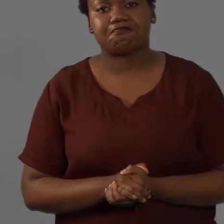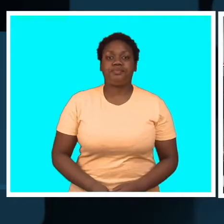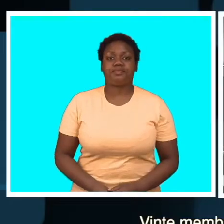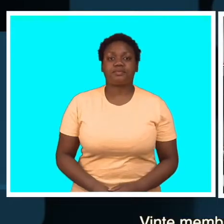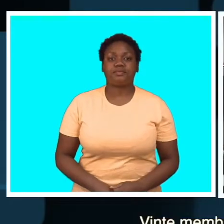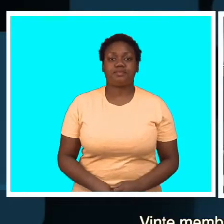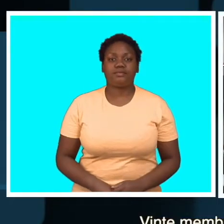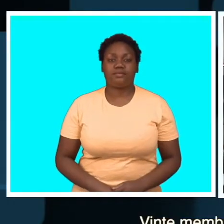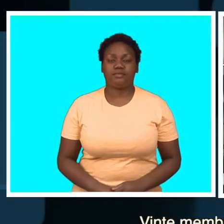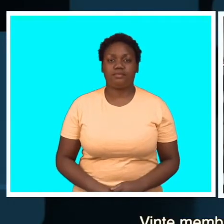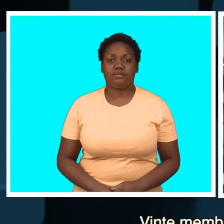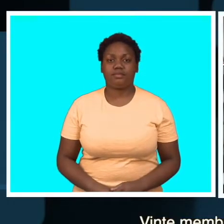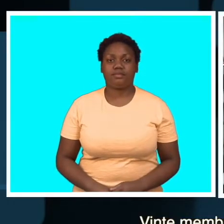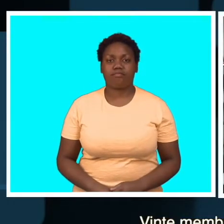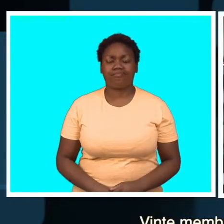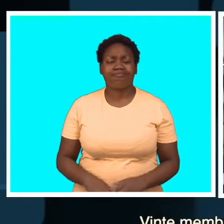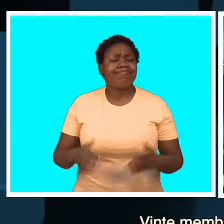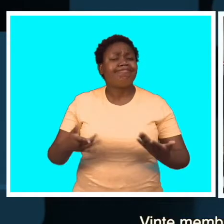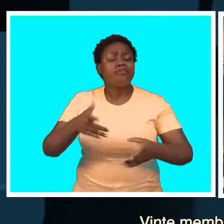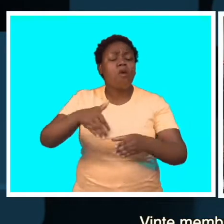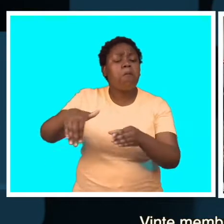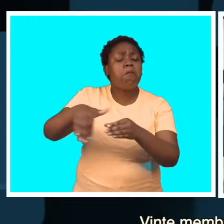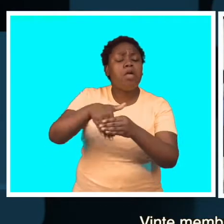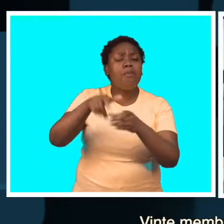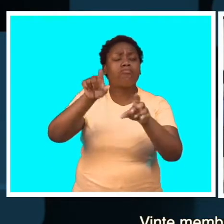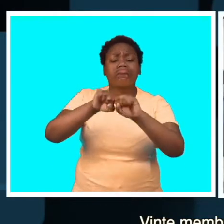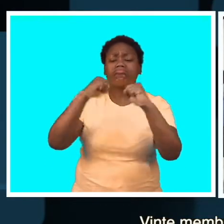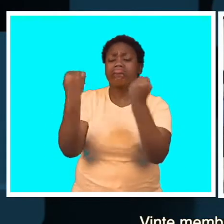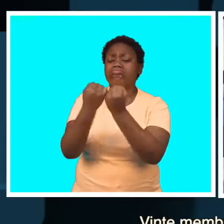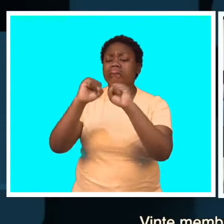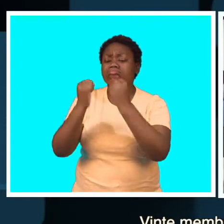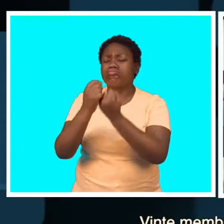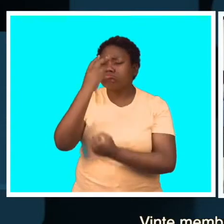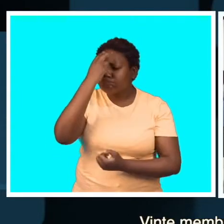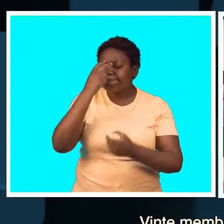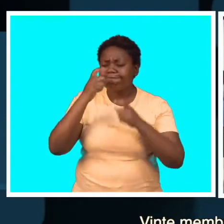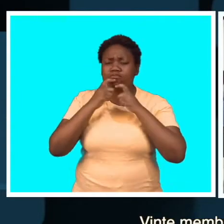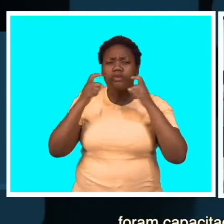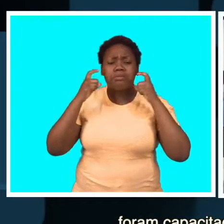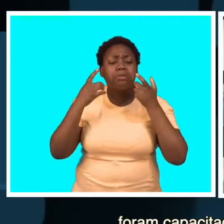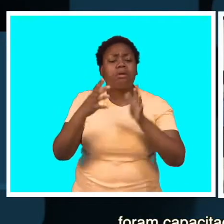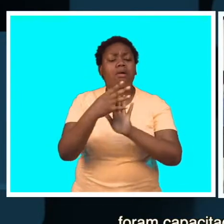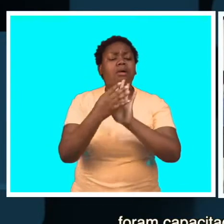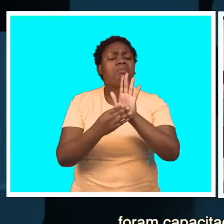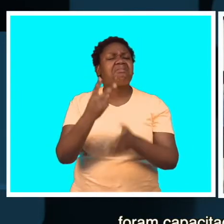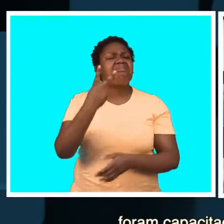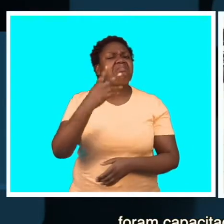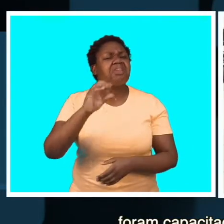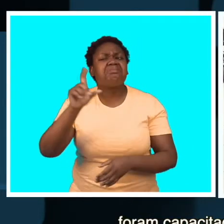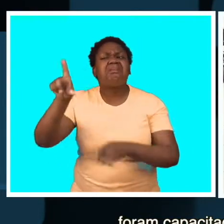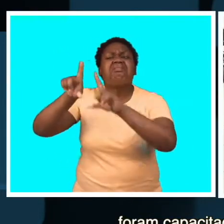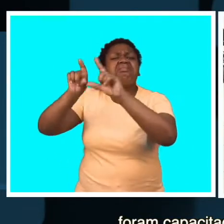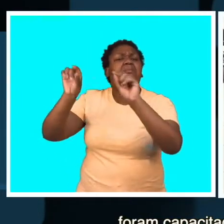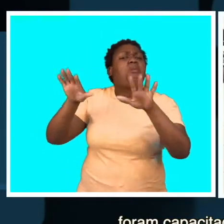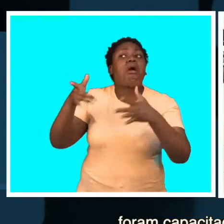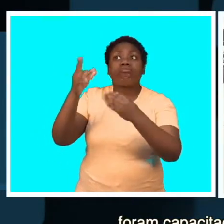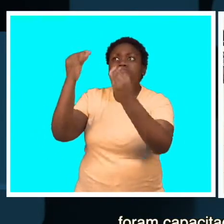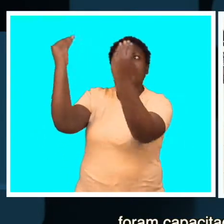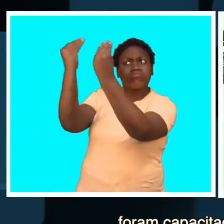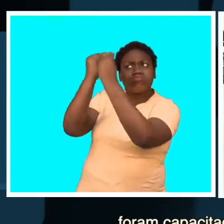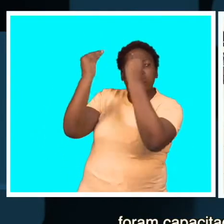Alimentar. 20 membros da Associação dos Cegos e Amblíopes de Moçambique, ACAMO, foram capacitados em